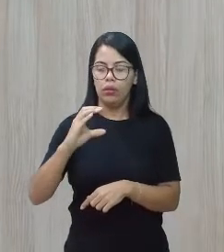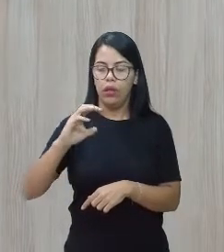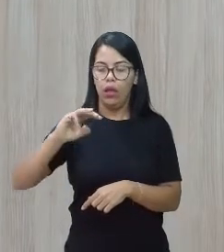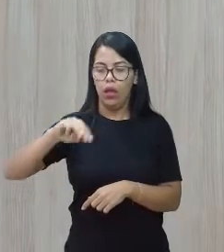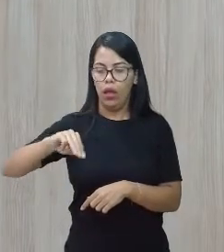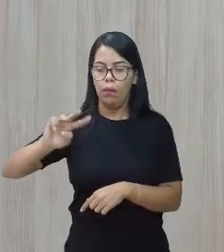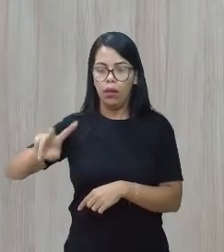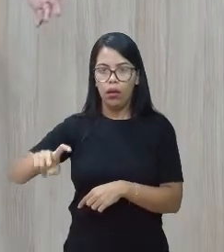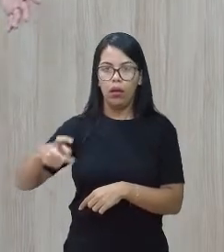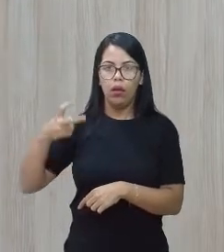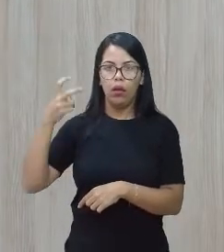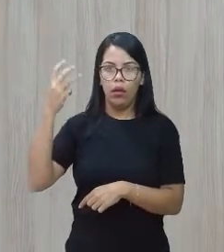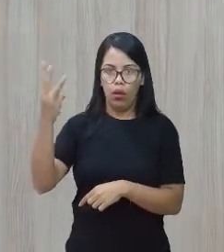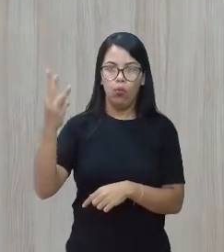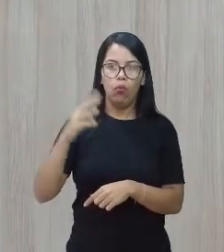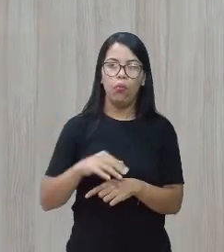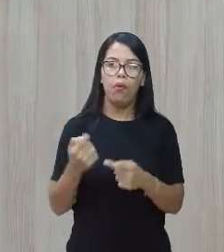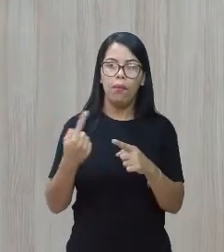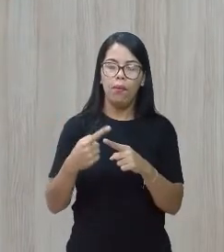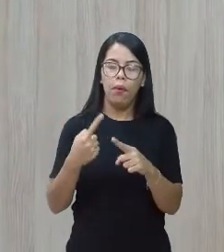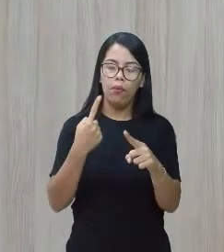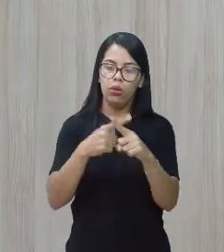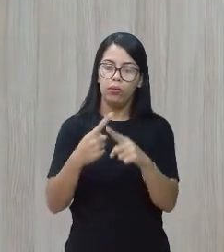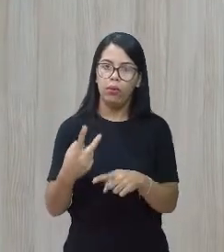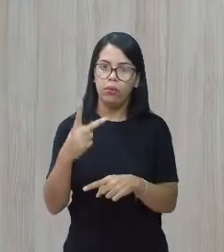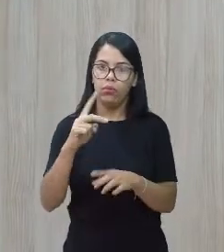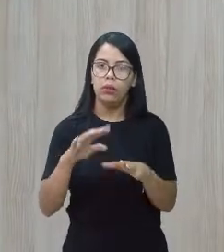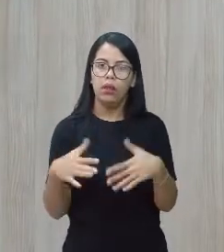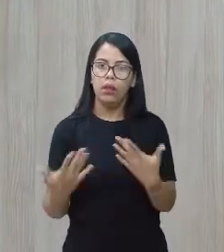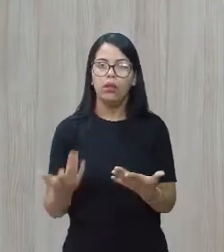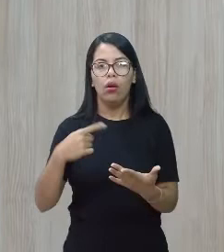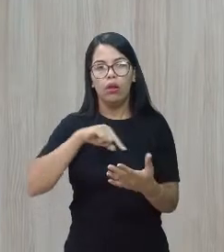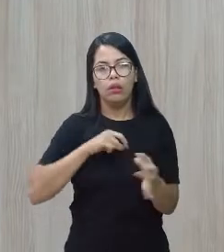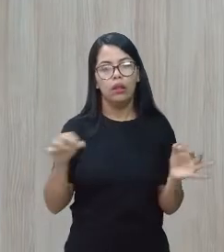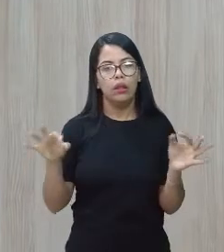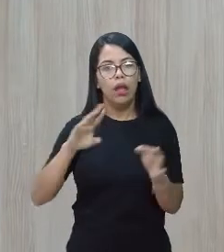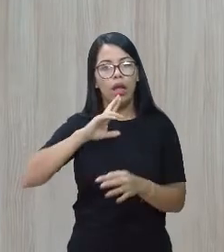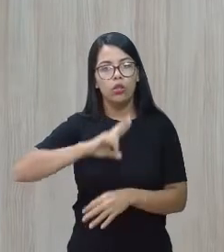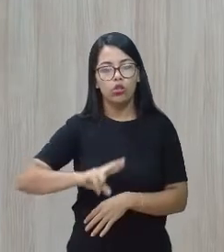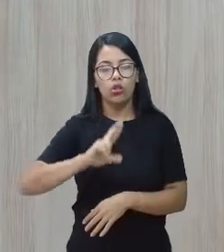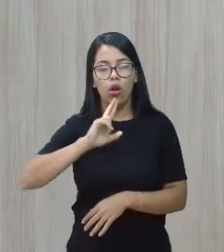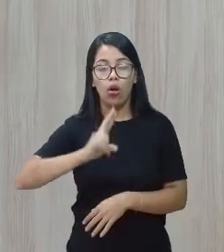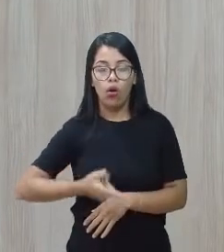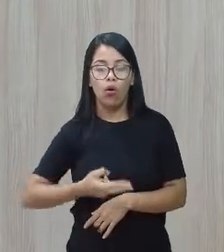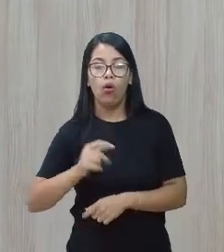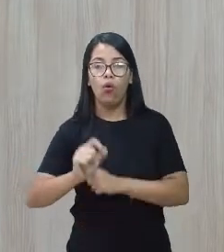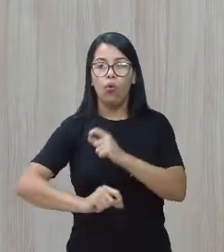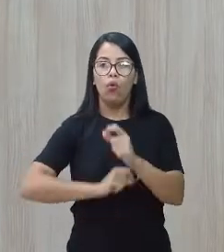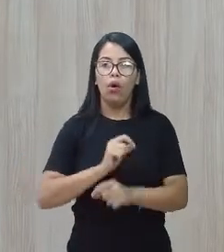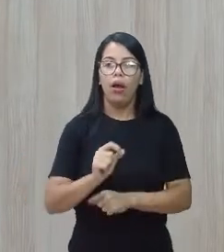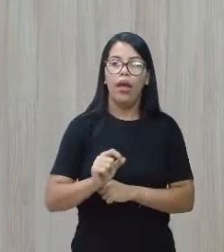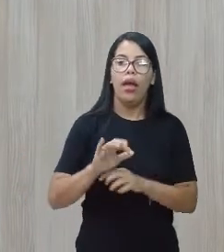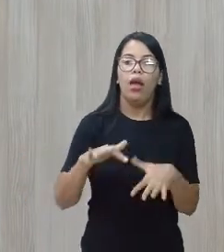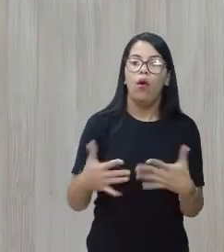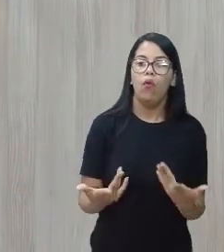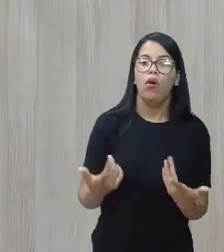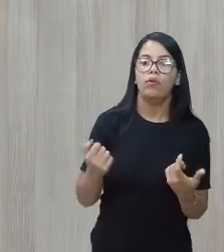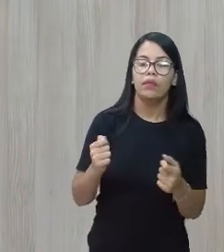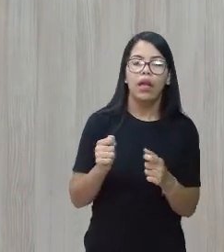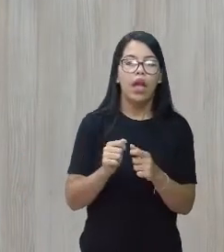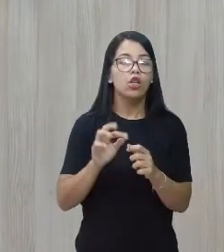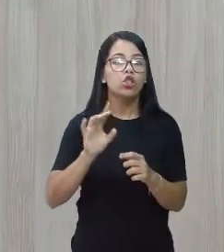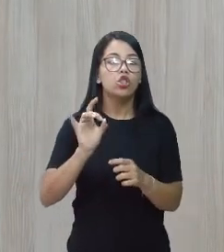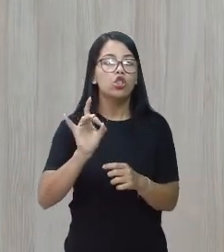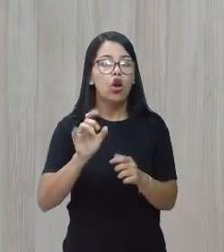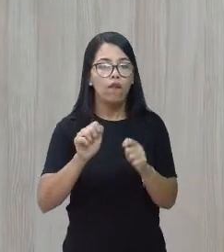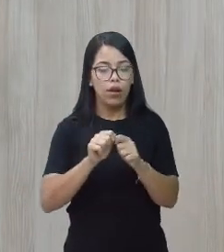na conclusão de que, para você calcular o volume de um bloco retangular, basta você multiplicar aí as 3 dimensões.